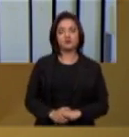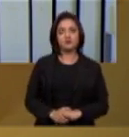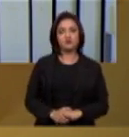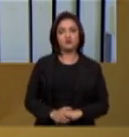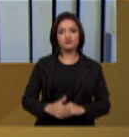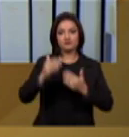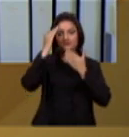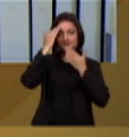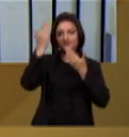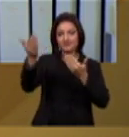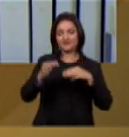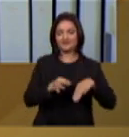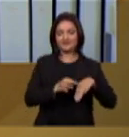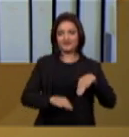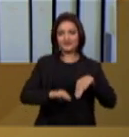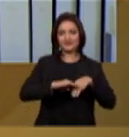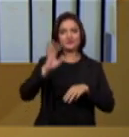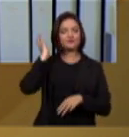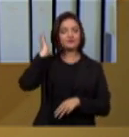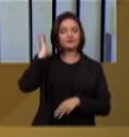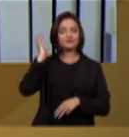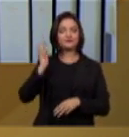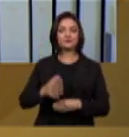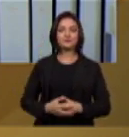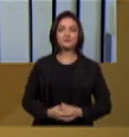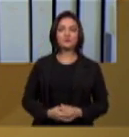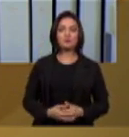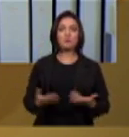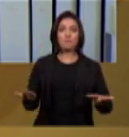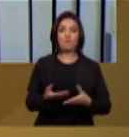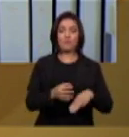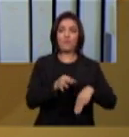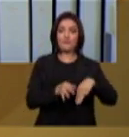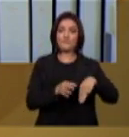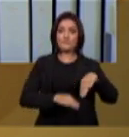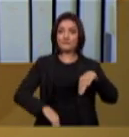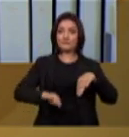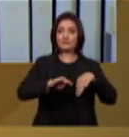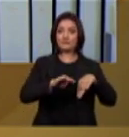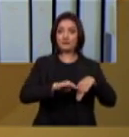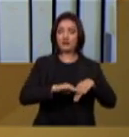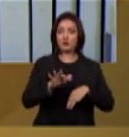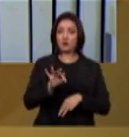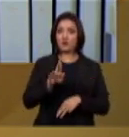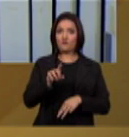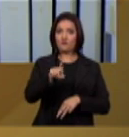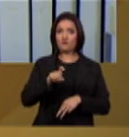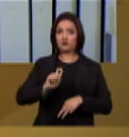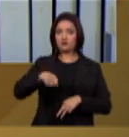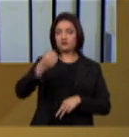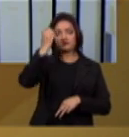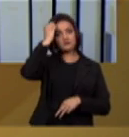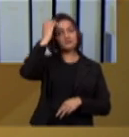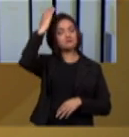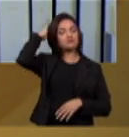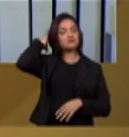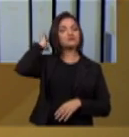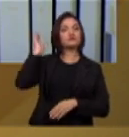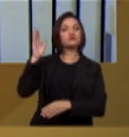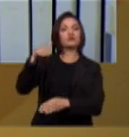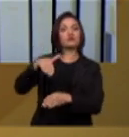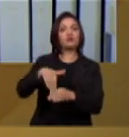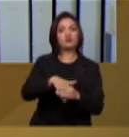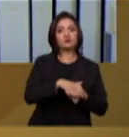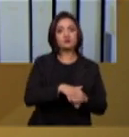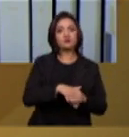penal. Agradeço a ministra Rosa Weber e agora passo a palavra ao ministro Luiz Fux para o seu voto. Senhor presidente,